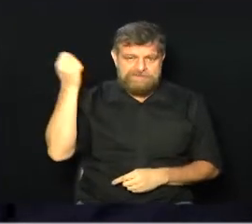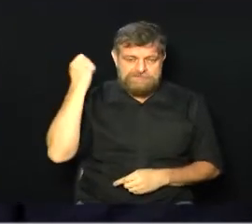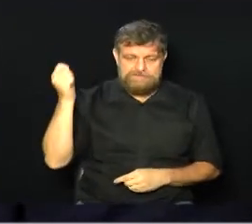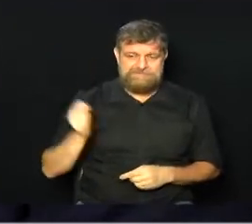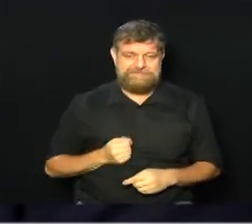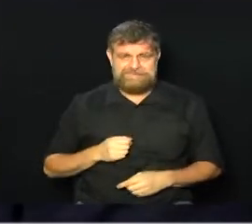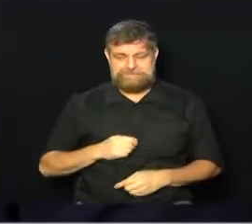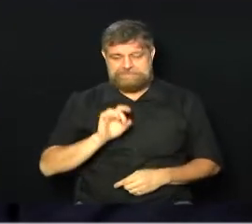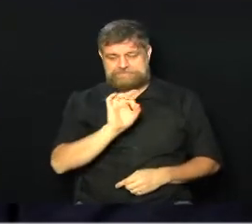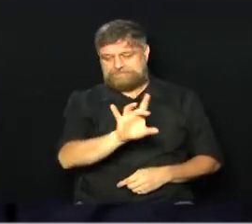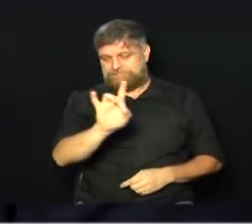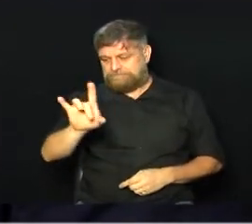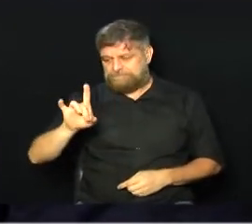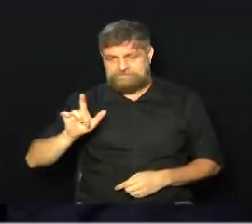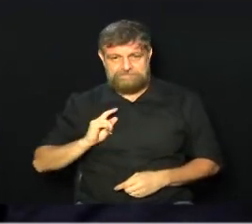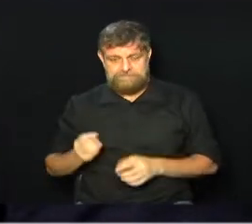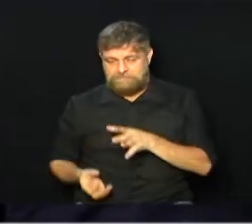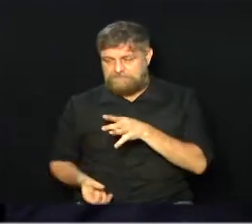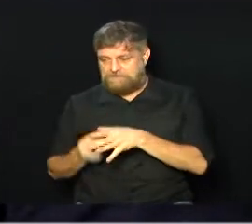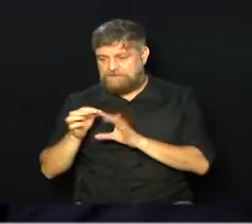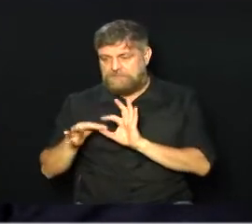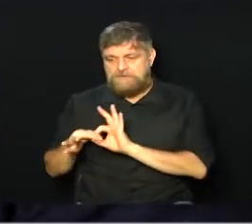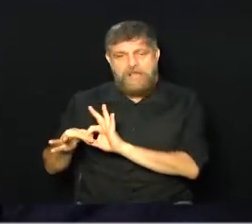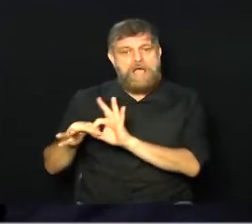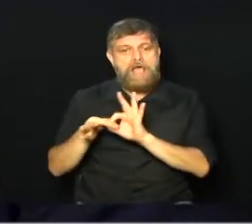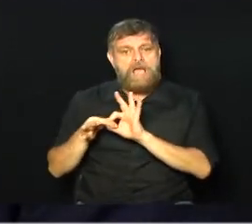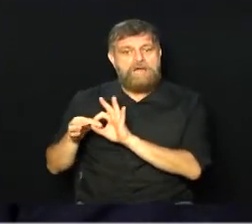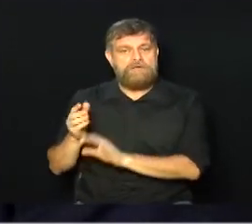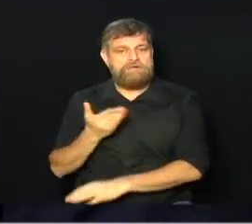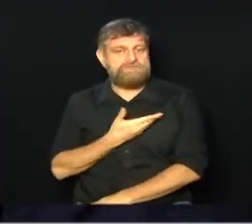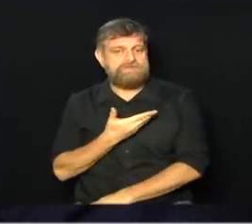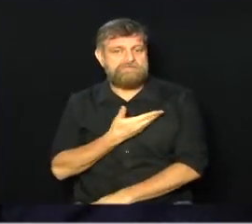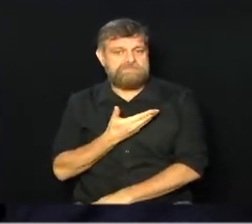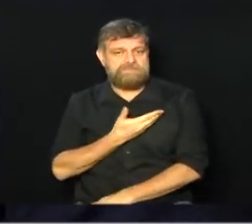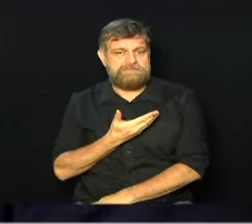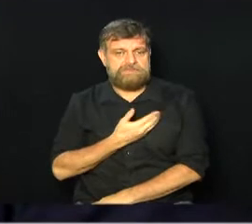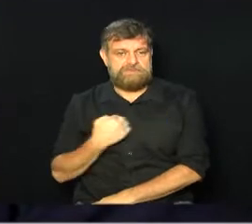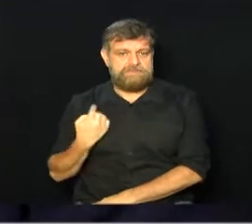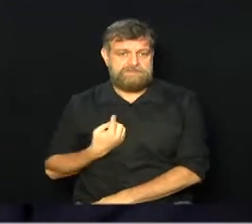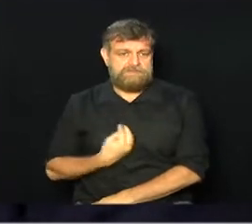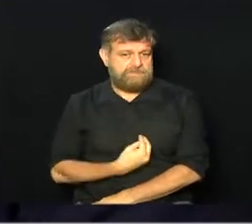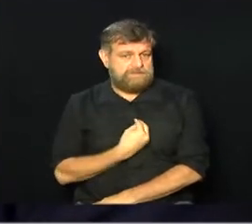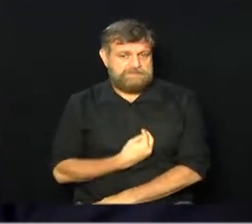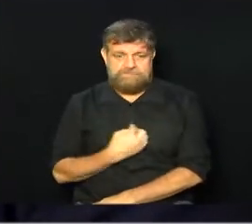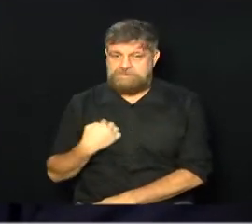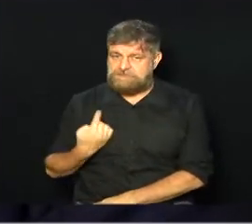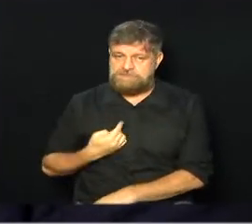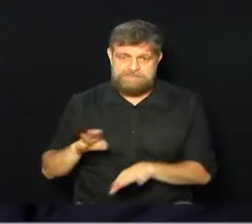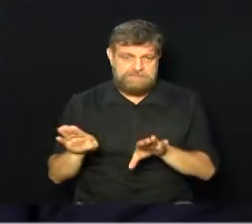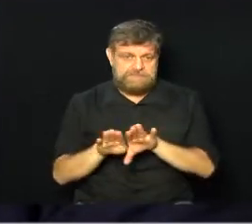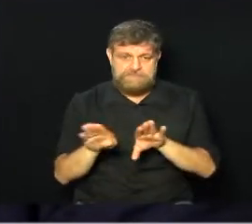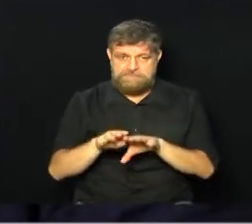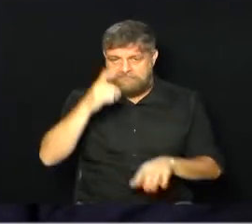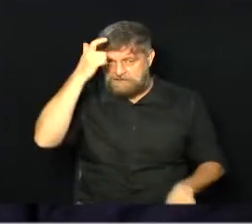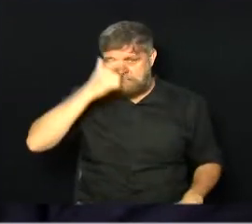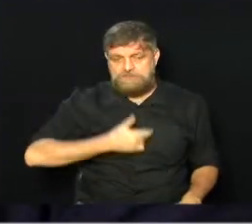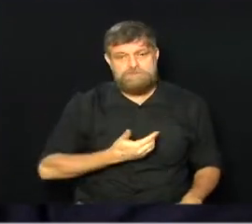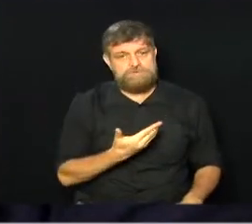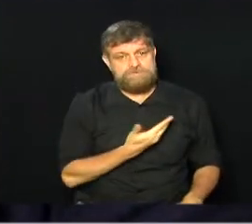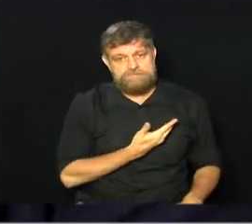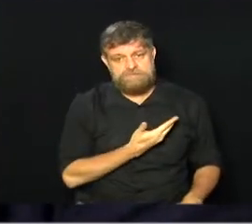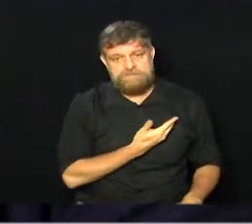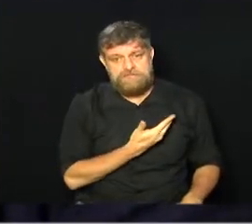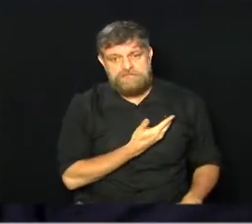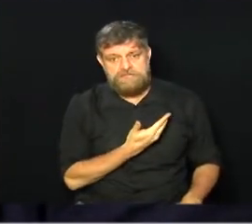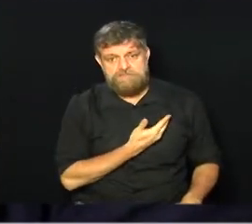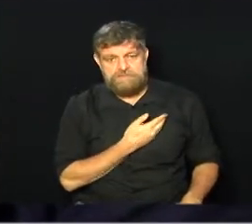Então, eles vão criando elos de amizade. Isso na nossa vida, a gente vai fazendo isso também. Eu sou mais amigo,